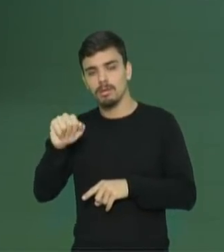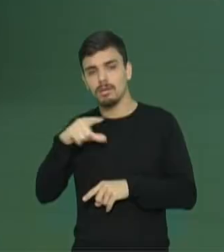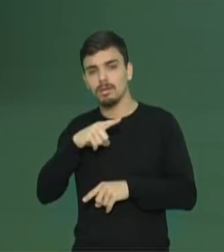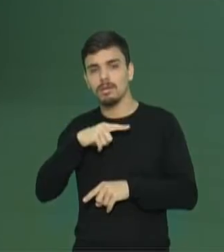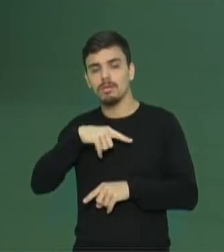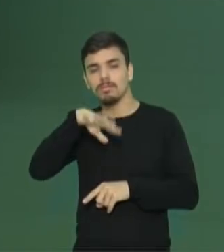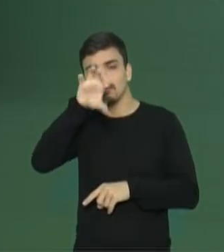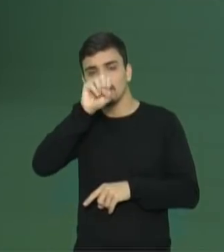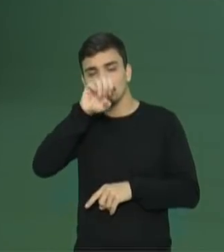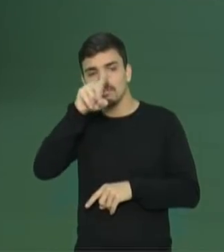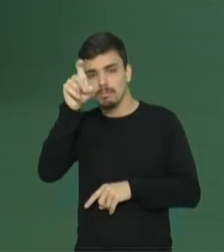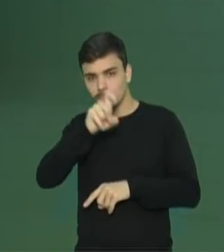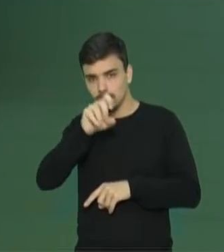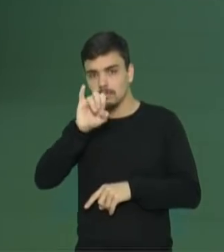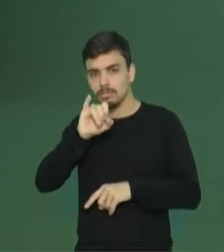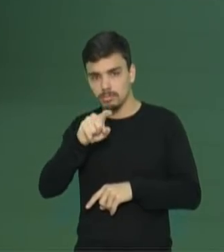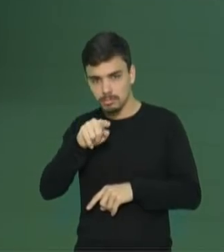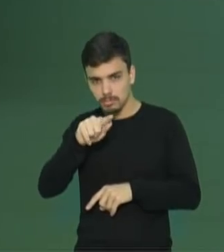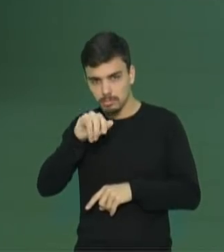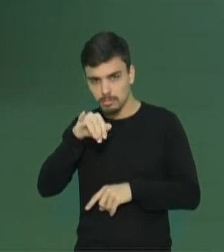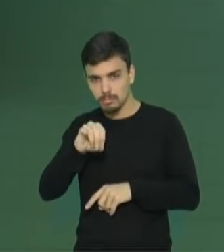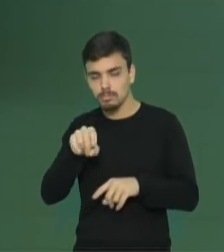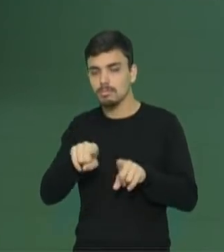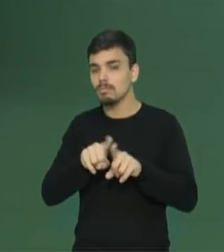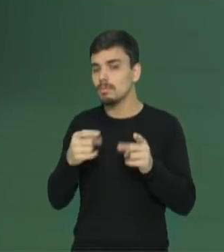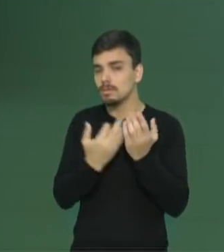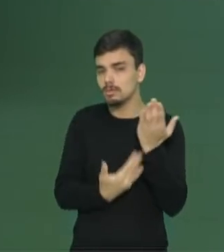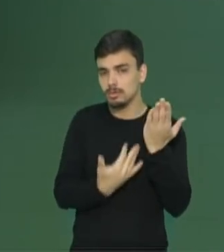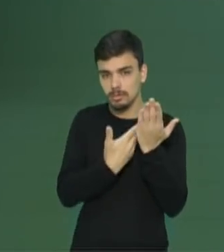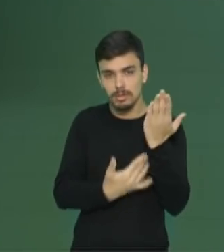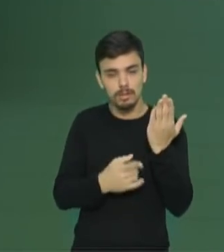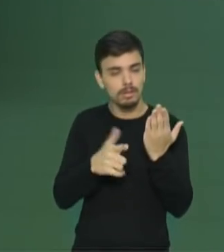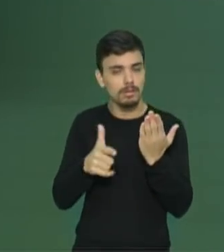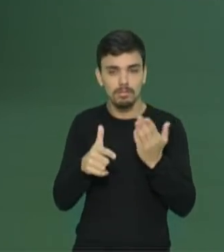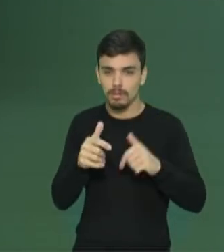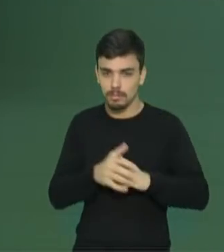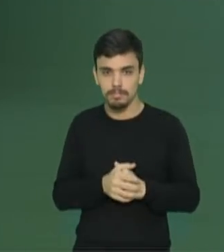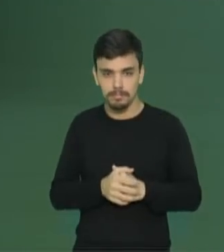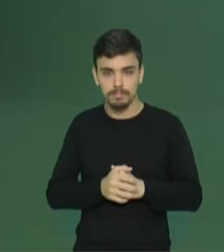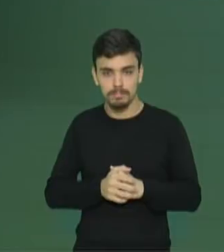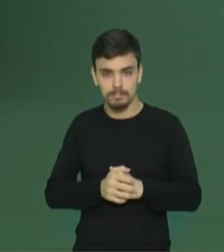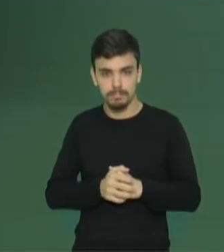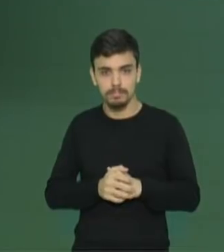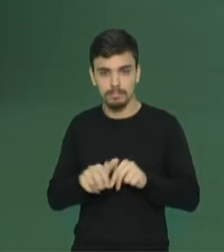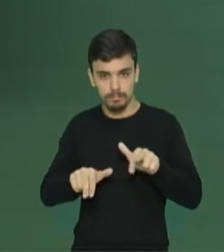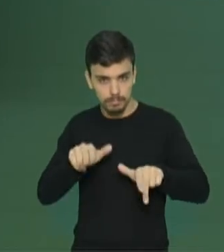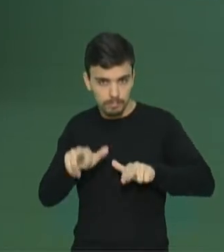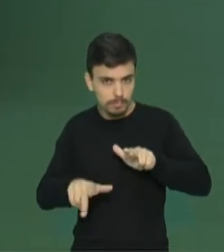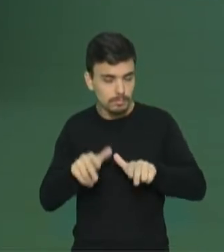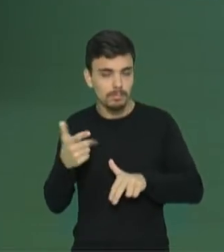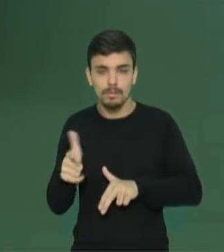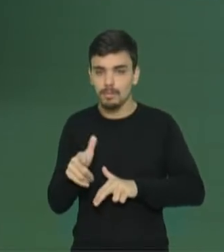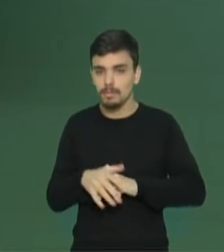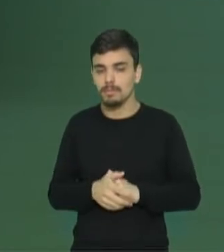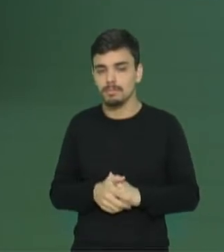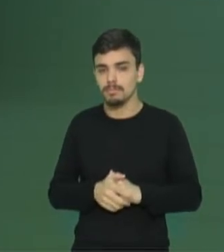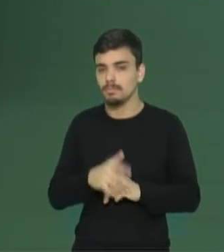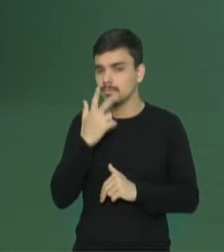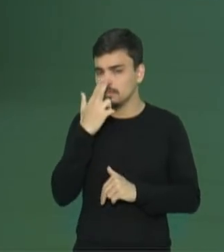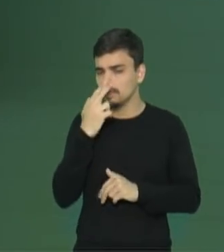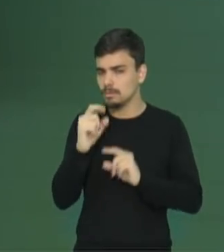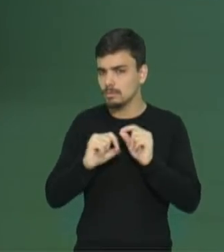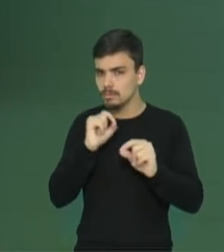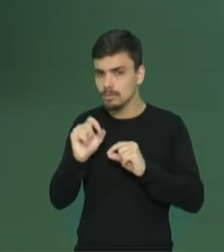oxigênio. Nos artrópodes, o sangue não transporta oxigênio. Então, o sangue é sem pigmento. Muito parecido com a linfa